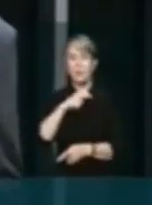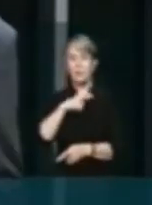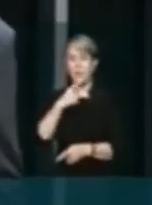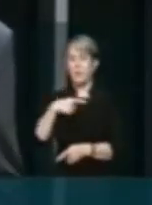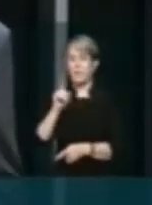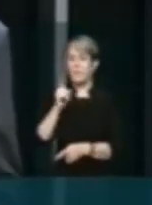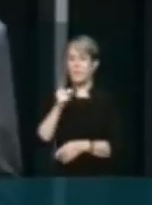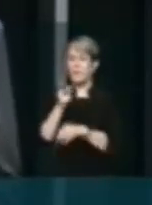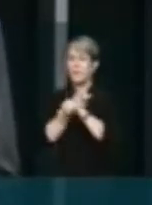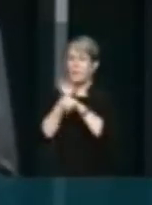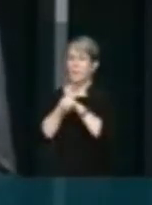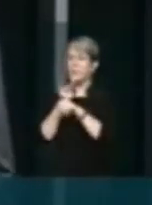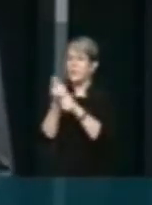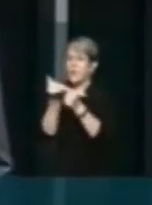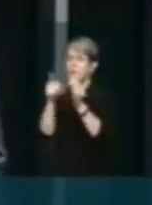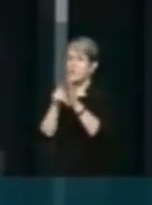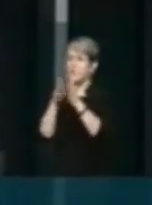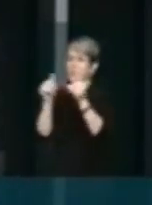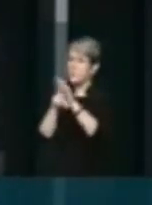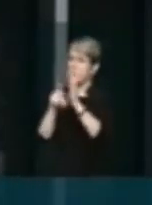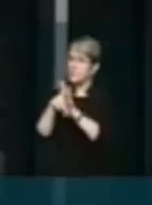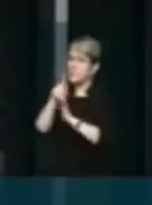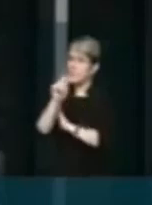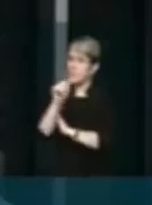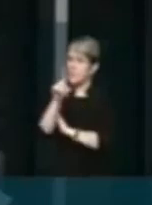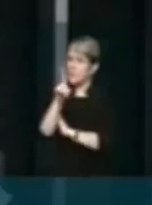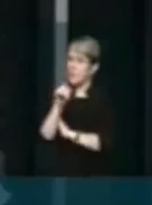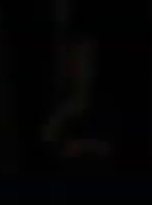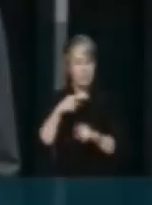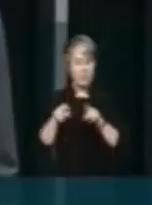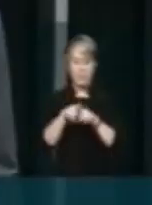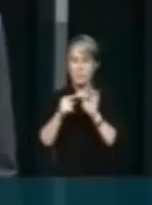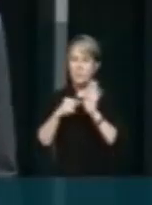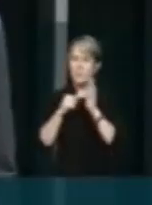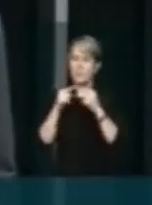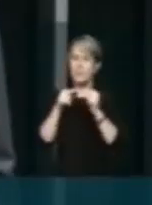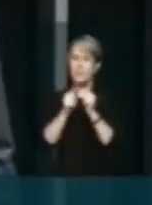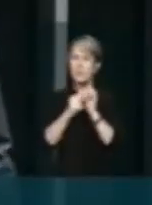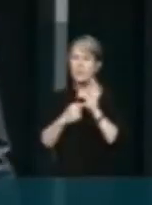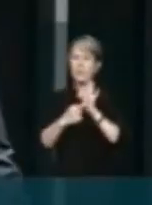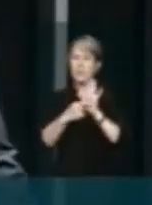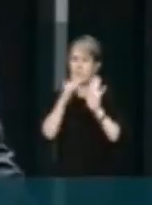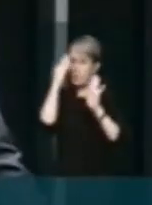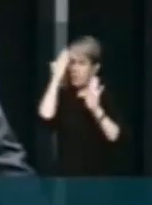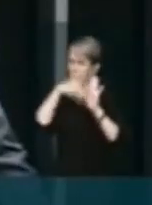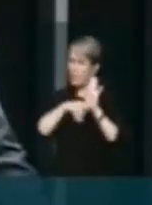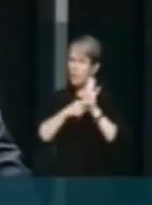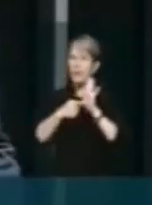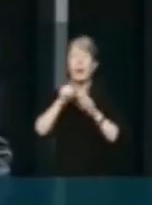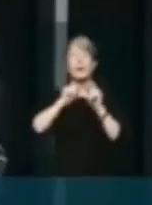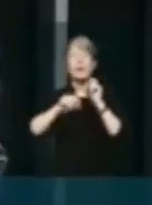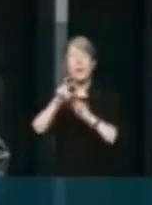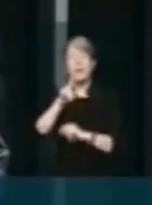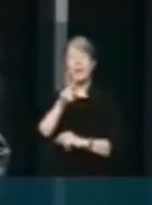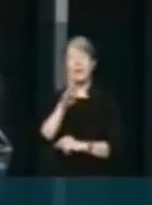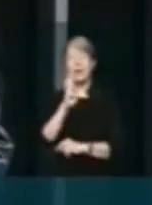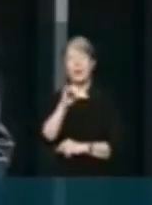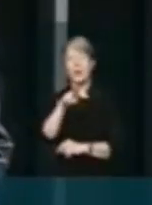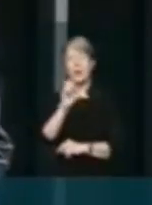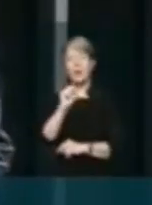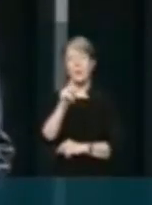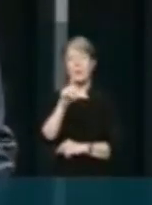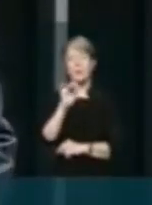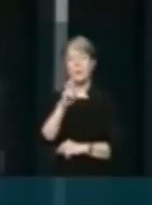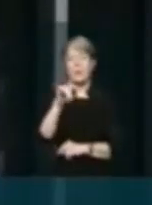buscar dinheiro com Gaddafi. Vou contar uma historinha aqui, senhor presidente. Vamos desvendar quem é Rubens Paiva agora aqui. Vamos